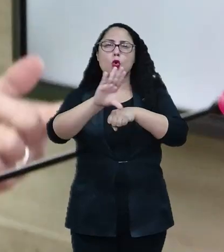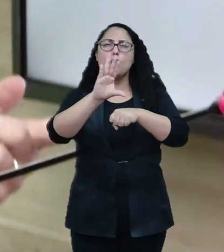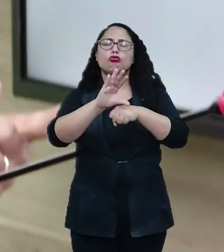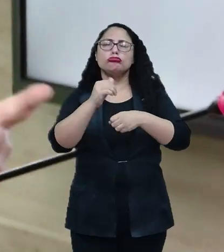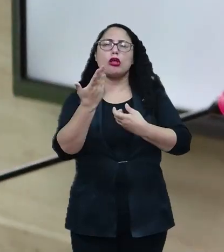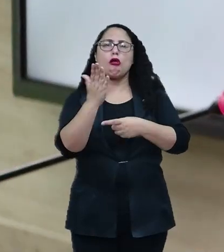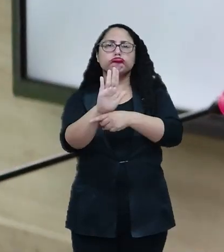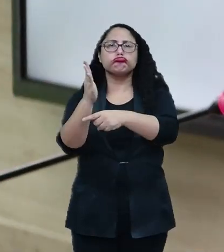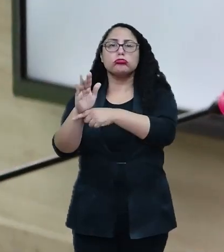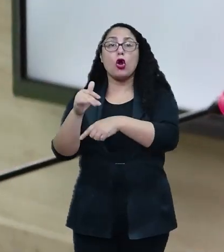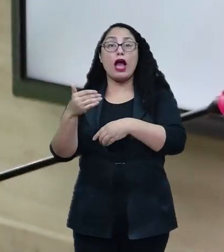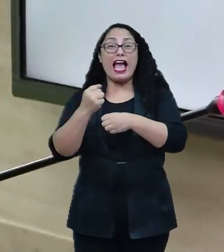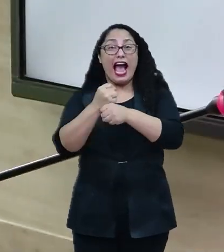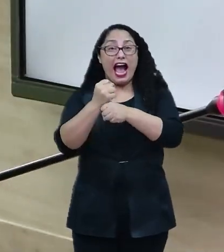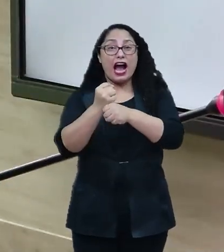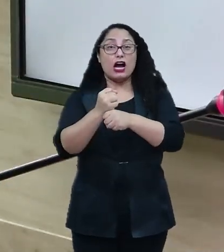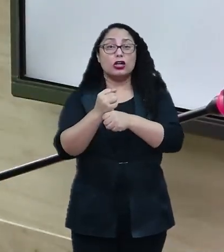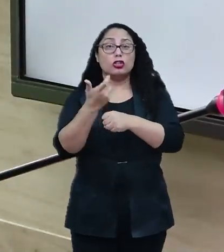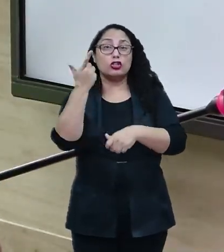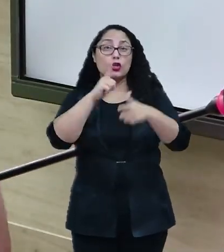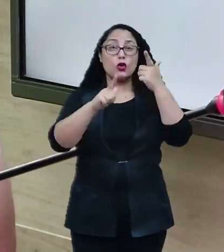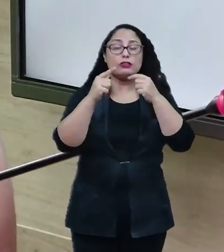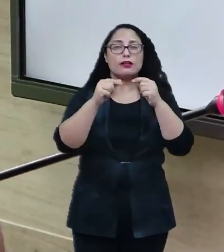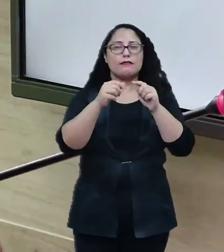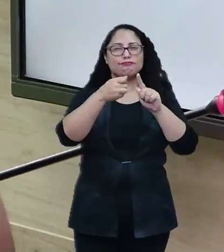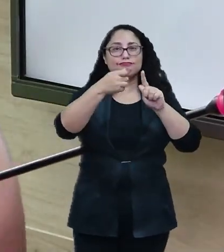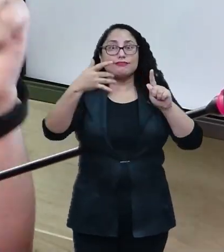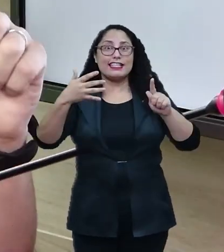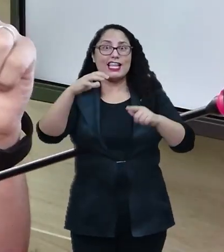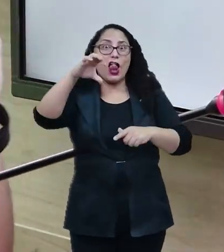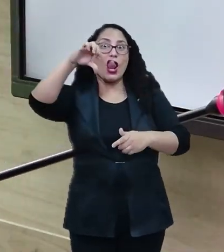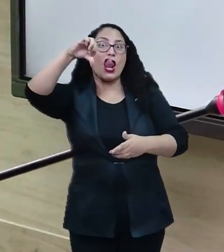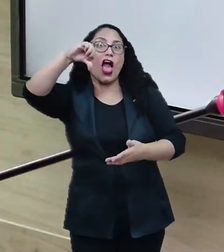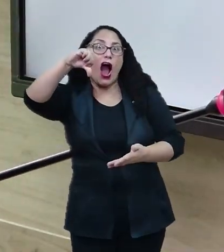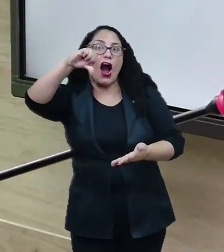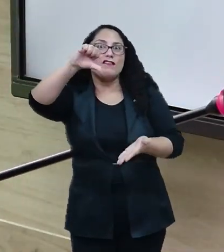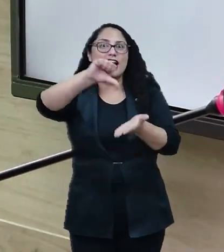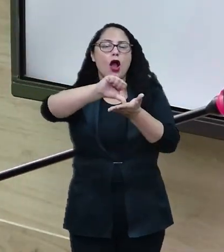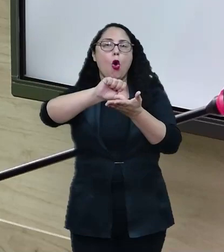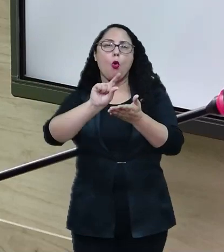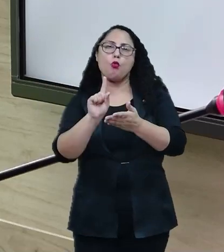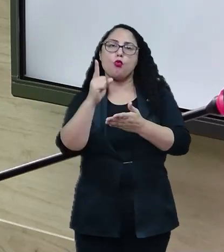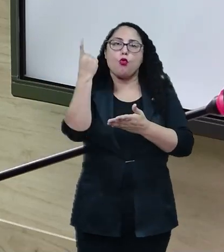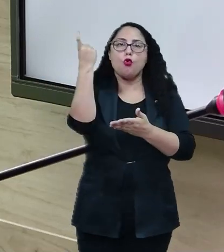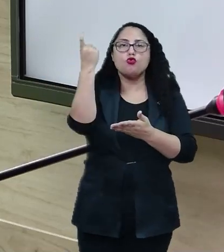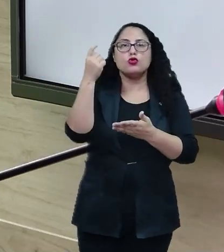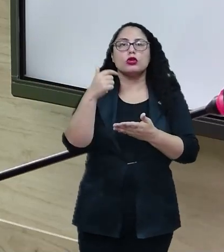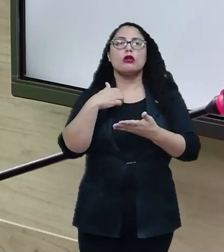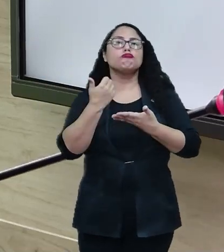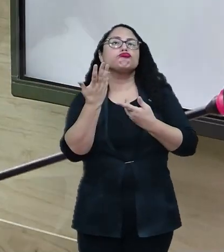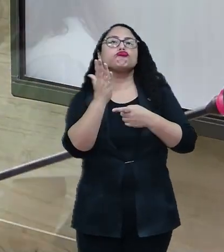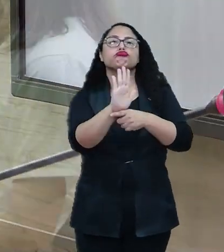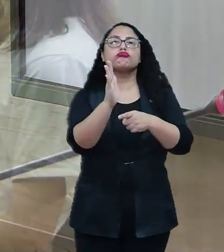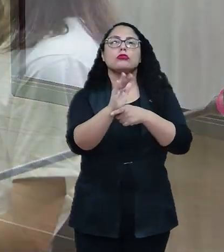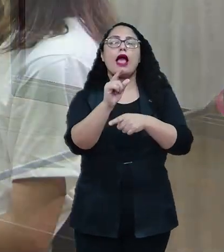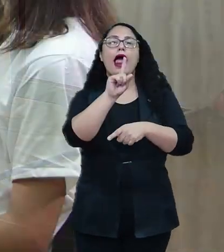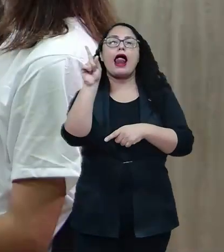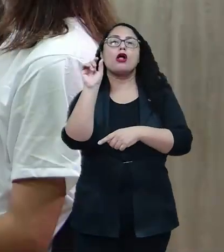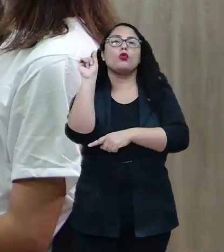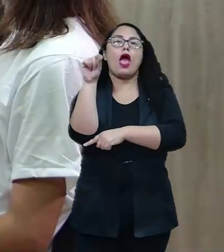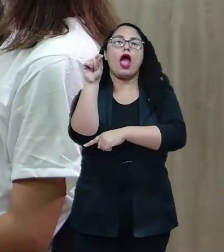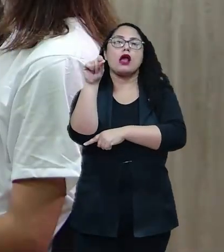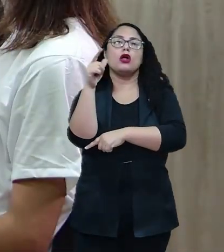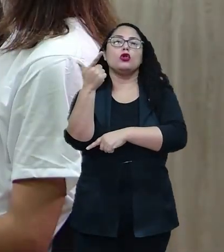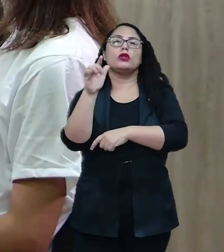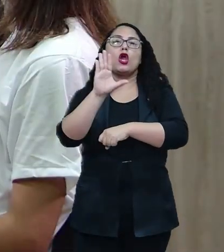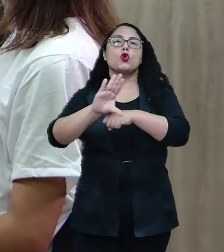eram contemplados. Esse ano a gente já conseguiu dar uma esticadinha, tem 9 campi. O único campi que não está contemplado é o do Recanto das Emas, porque